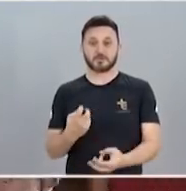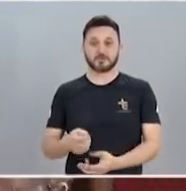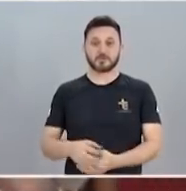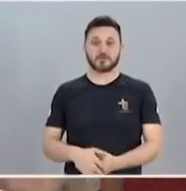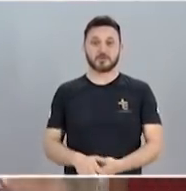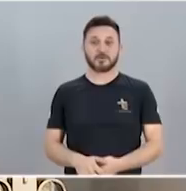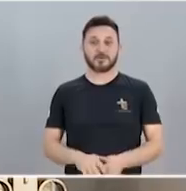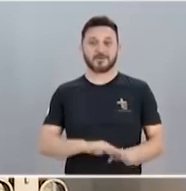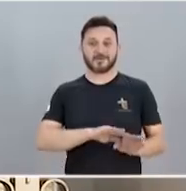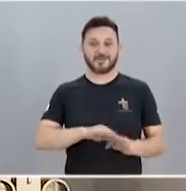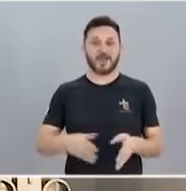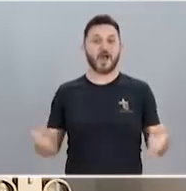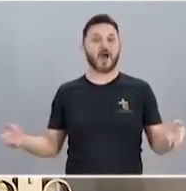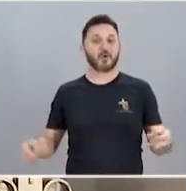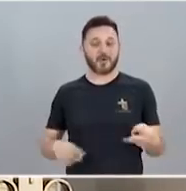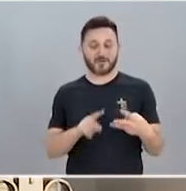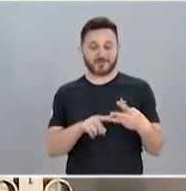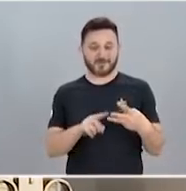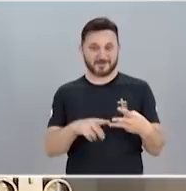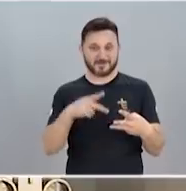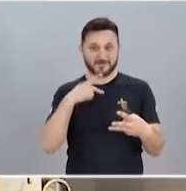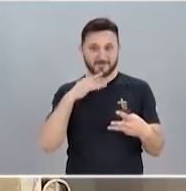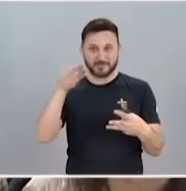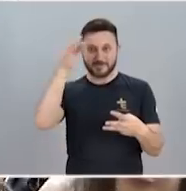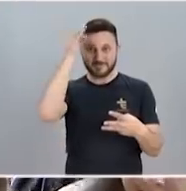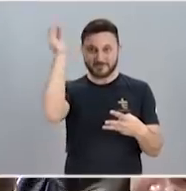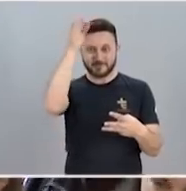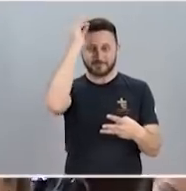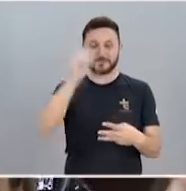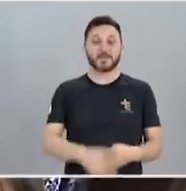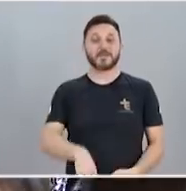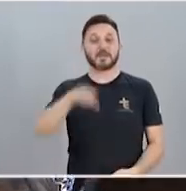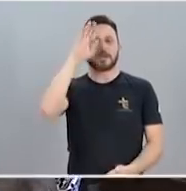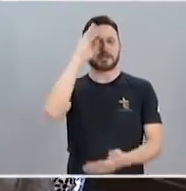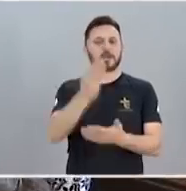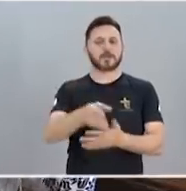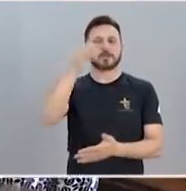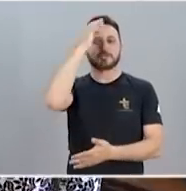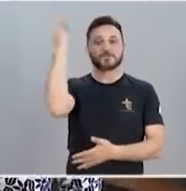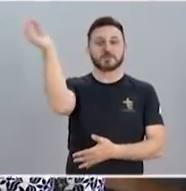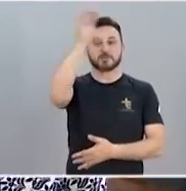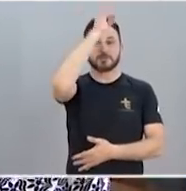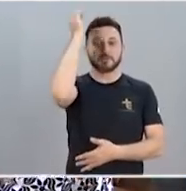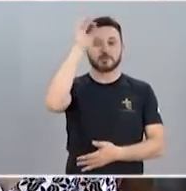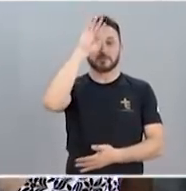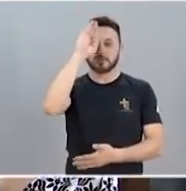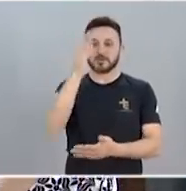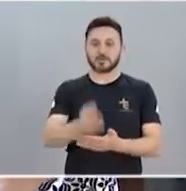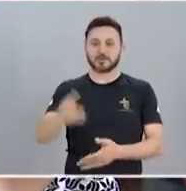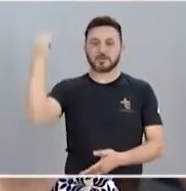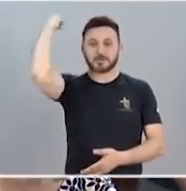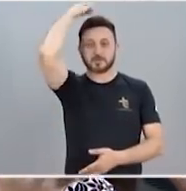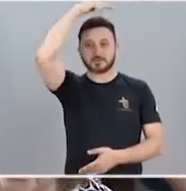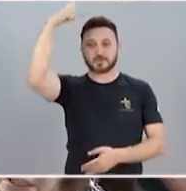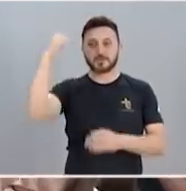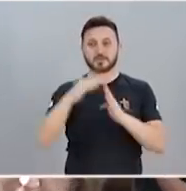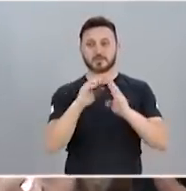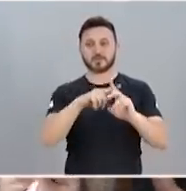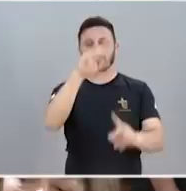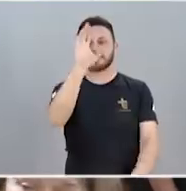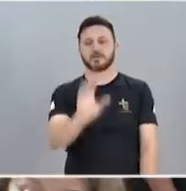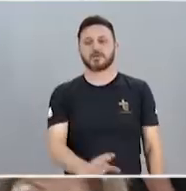mortos. Agora a terceira pessoa, todos. Creio no Espírito Santo, na